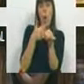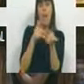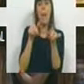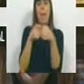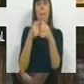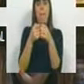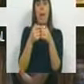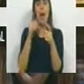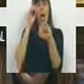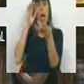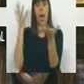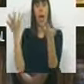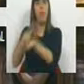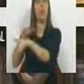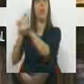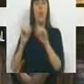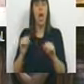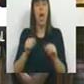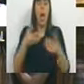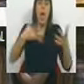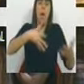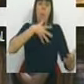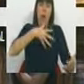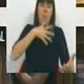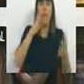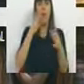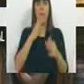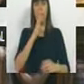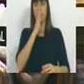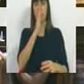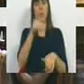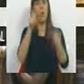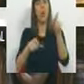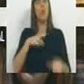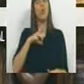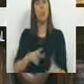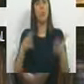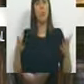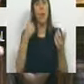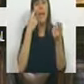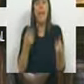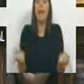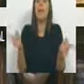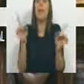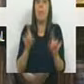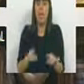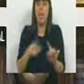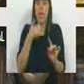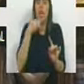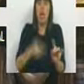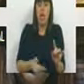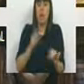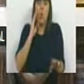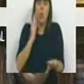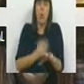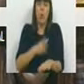dos partidos da via revolucionária. E teve ainda o desejo de ajustar contas com os portugueses e repetir a experiência